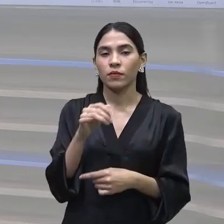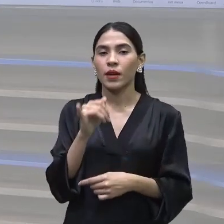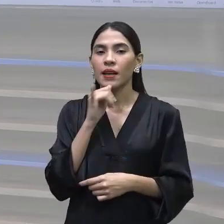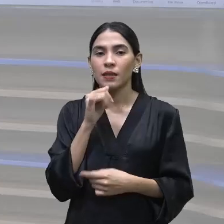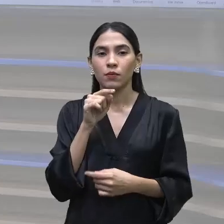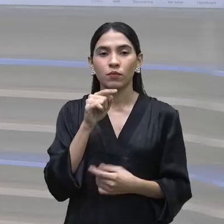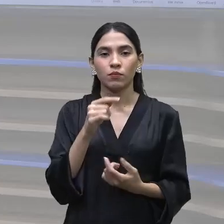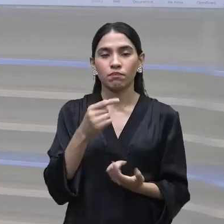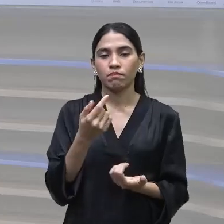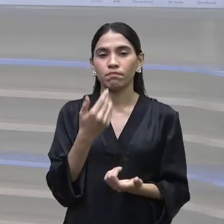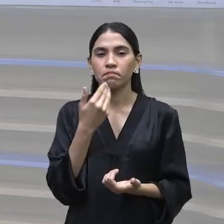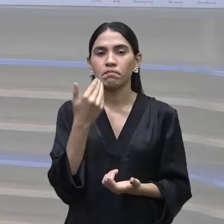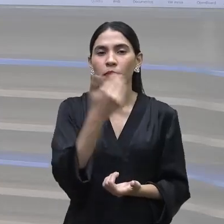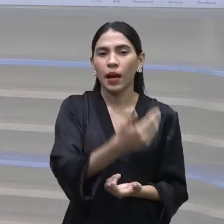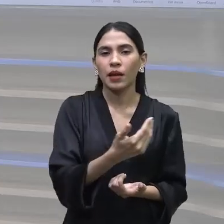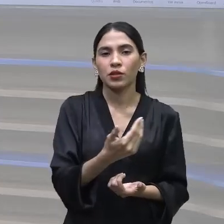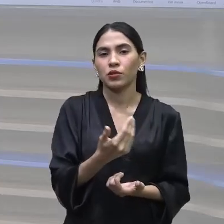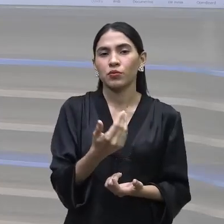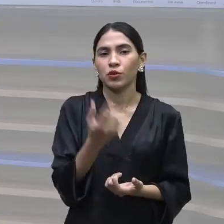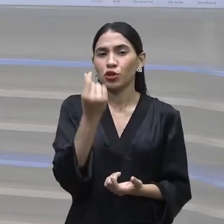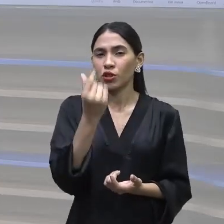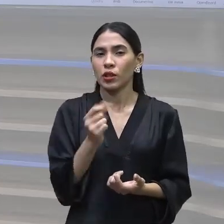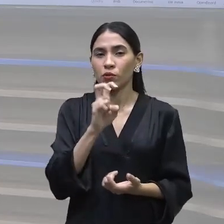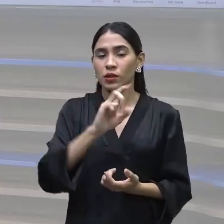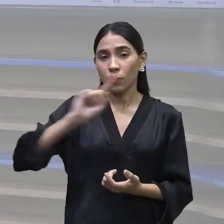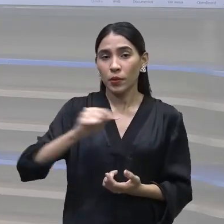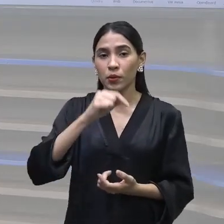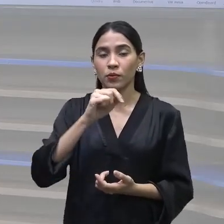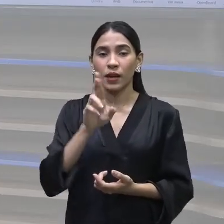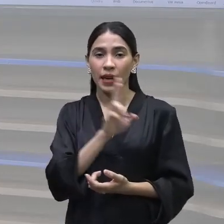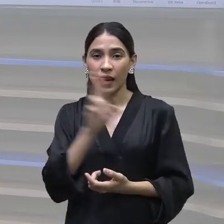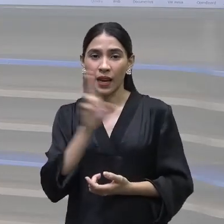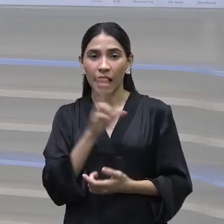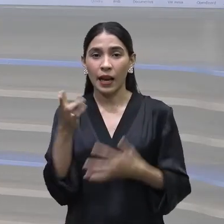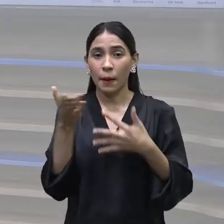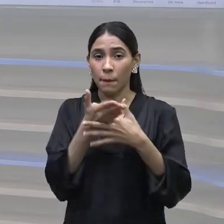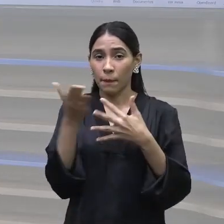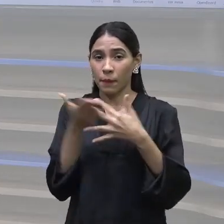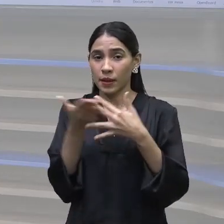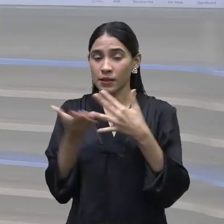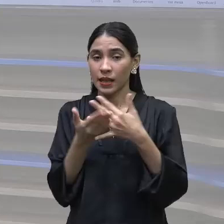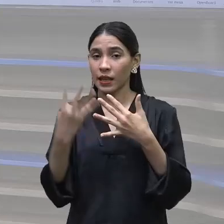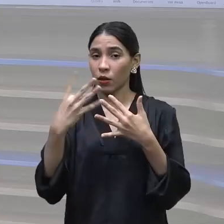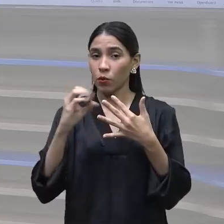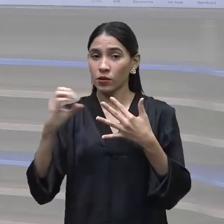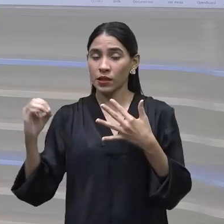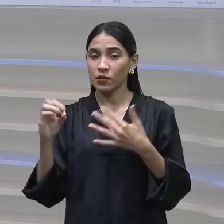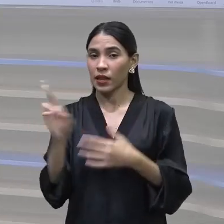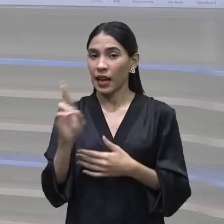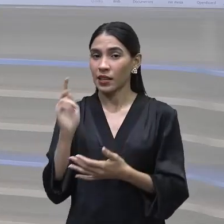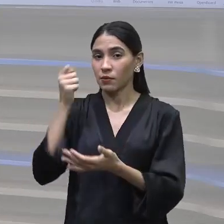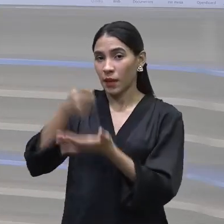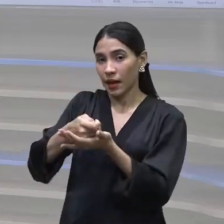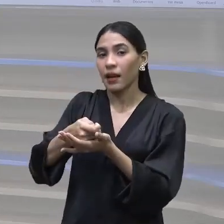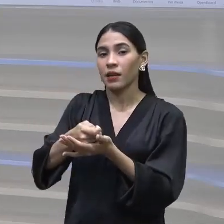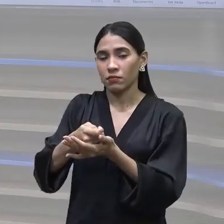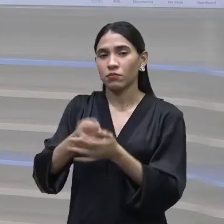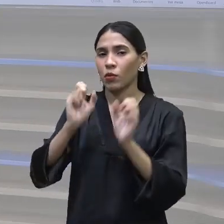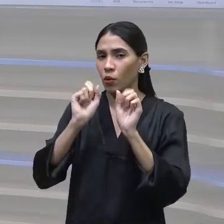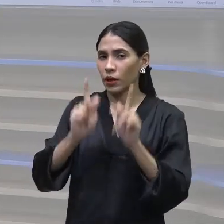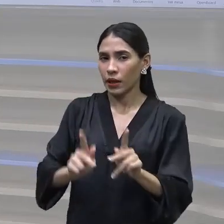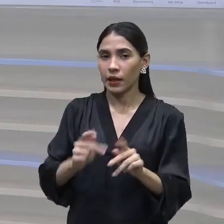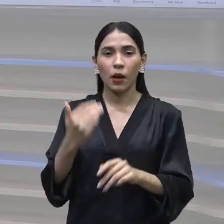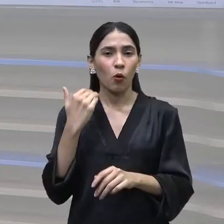você vai pedir um empréstimo de R$5.000 em parcelas de R$400. Ok. Aí o banco vai te liberar